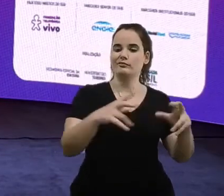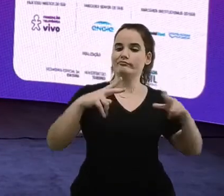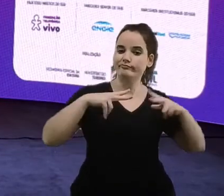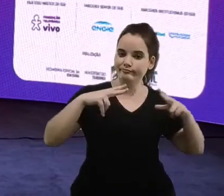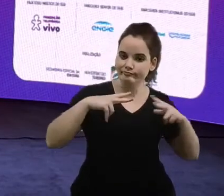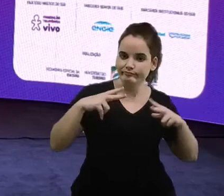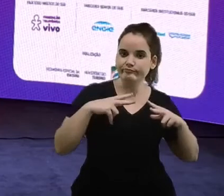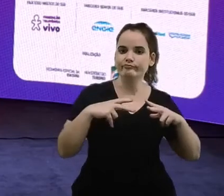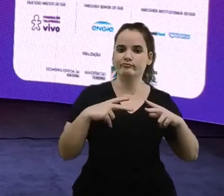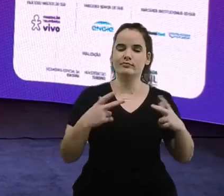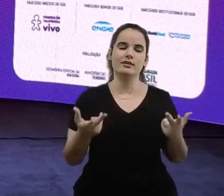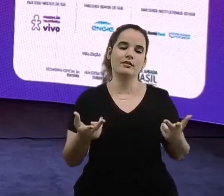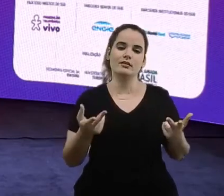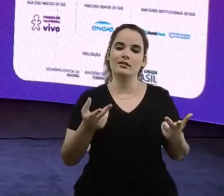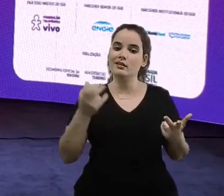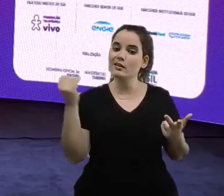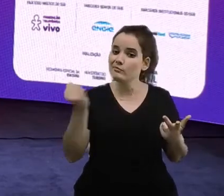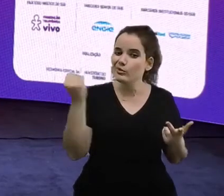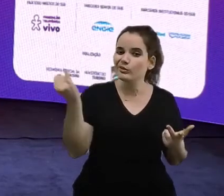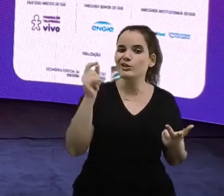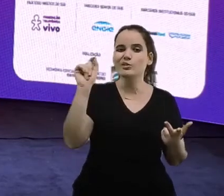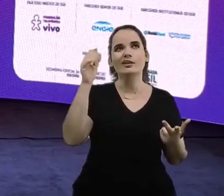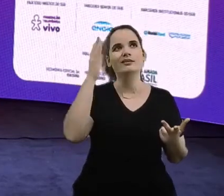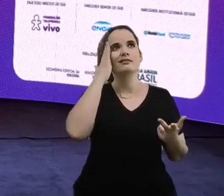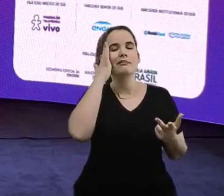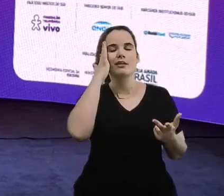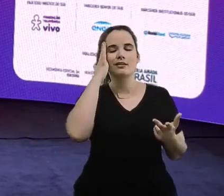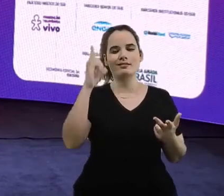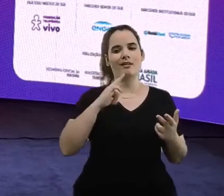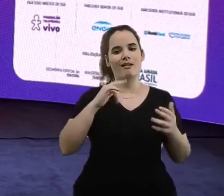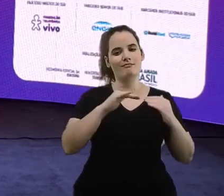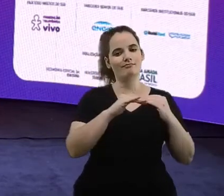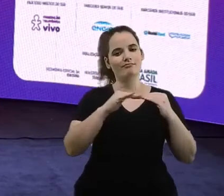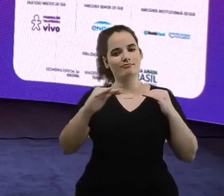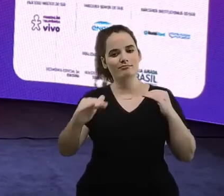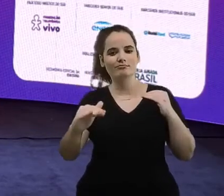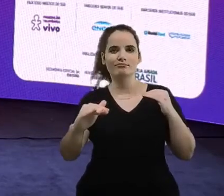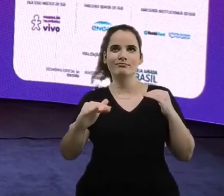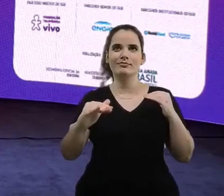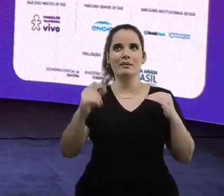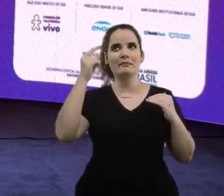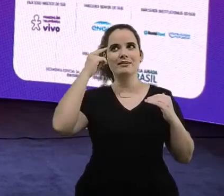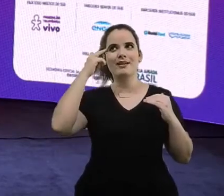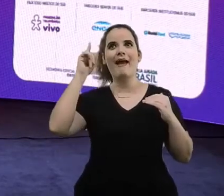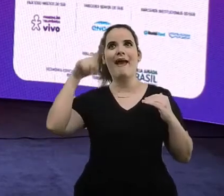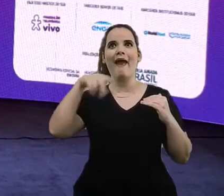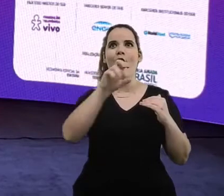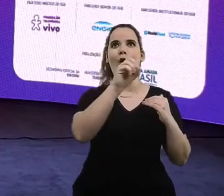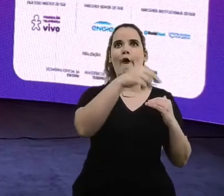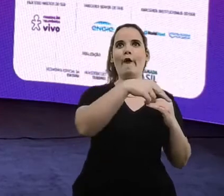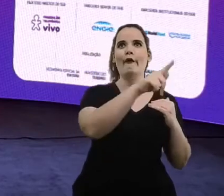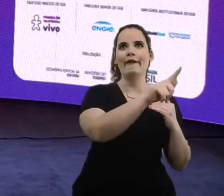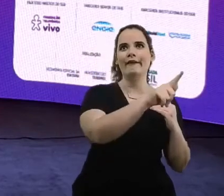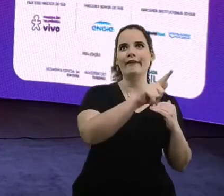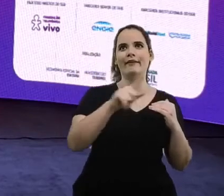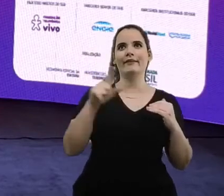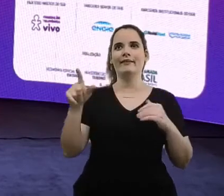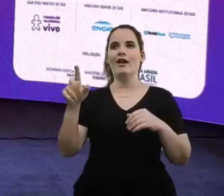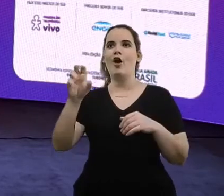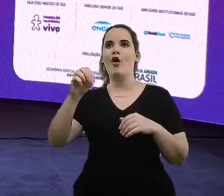métrica para uma ONG que seja mais da consultora e menos da ONG, mas sim algo que a própria